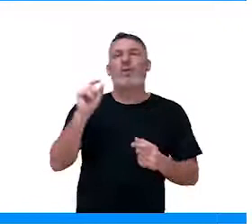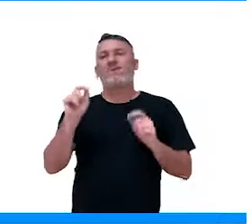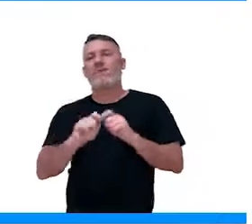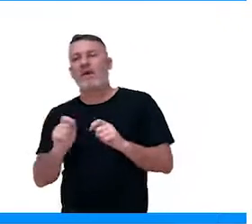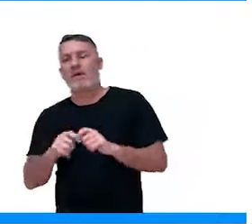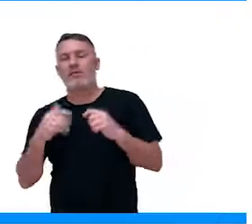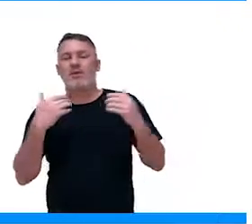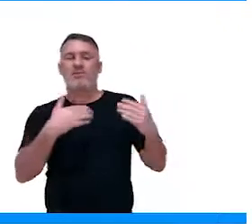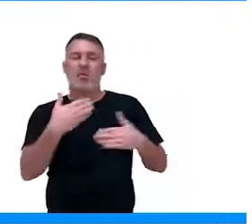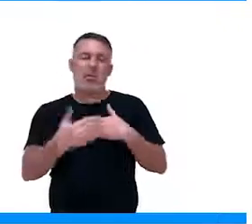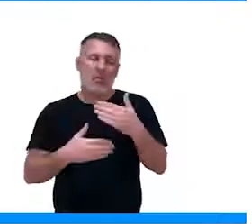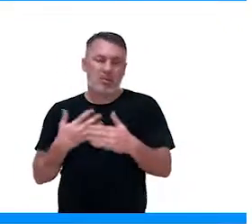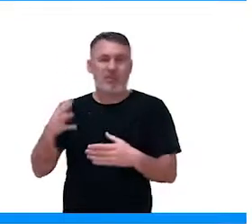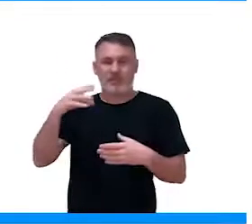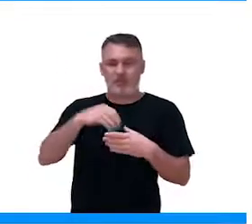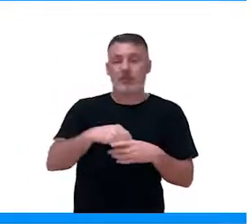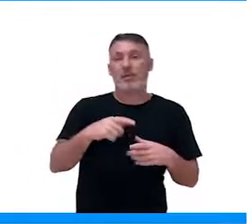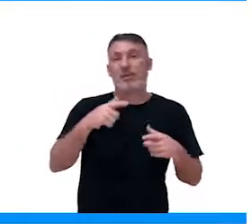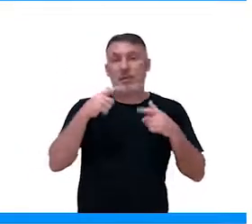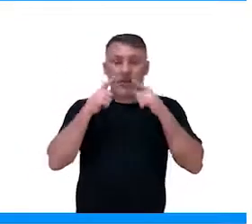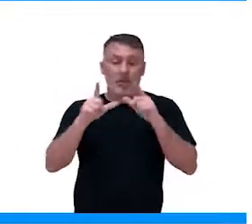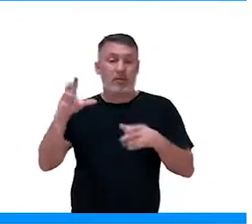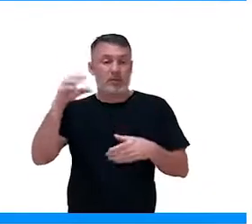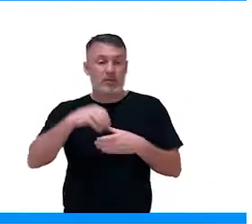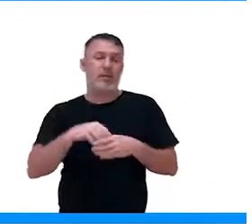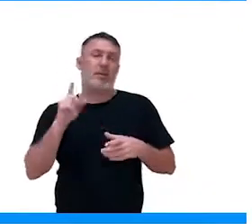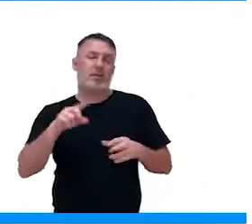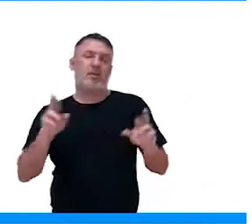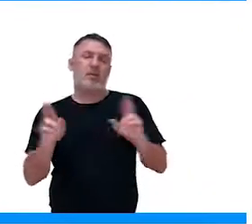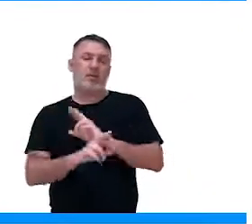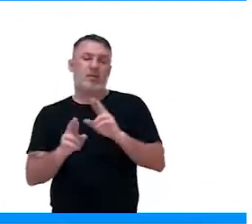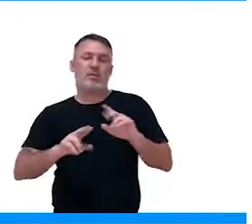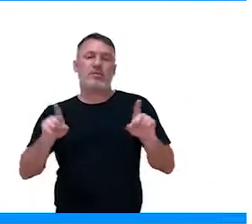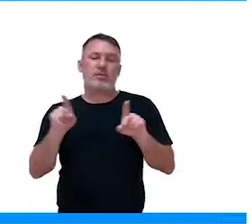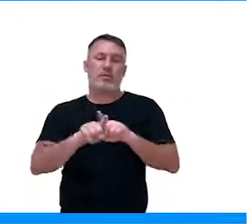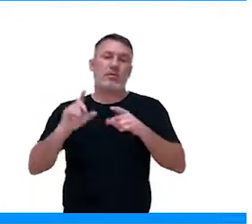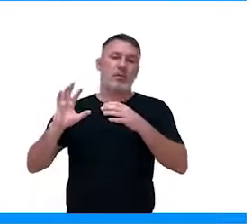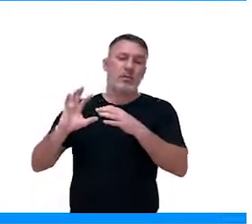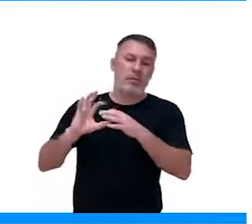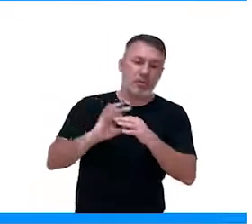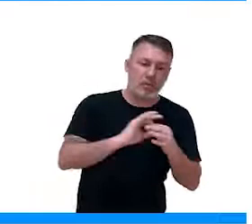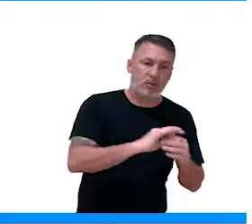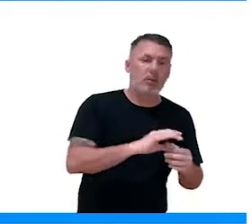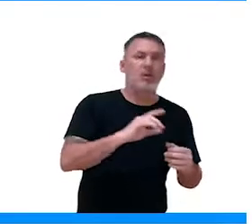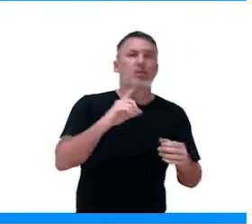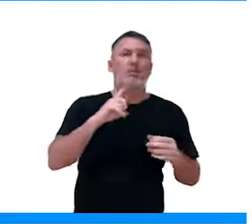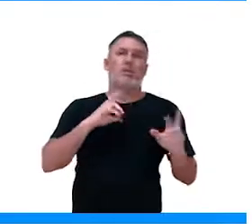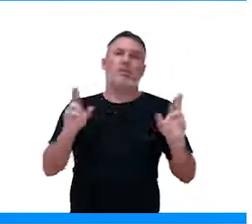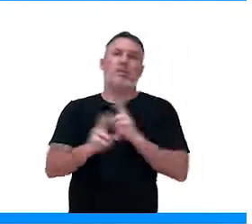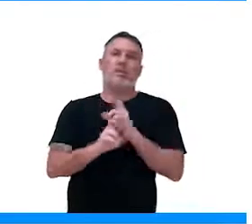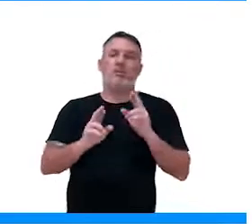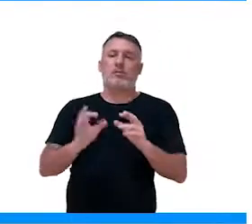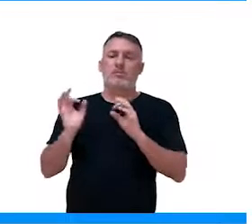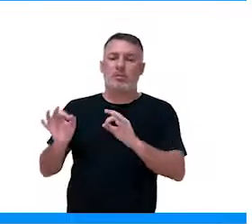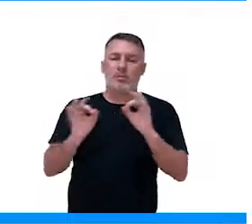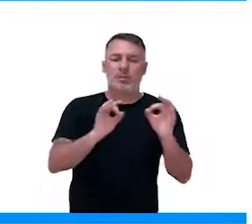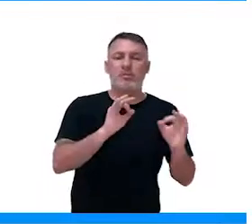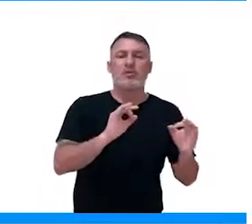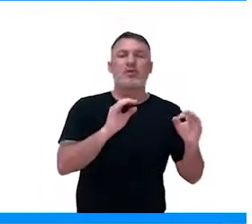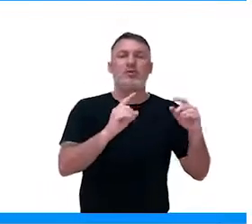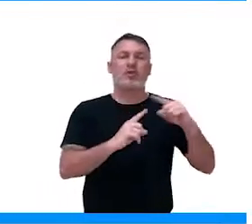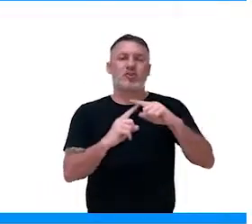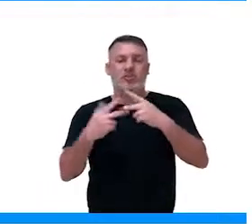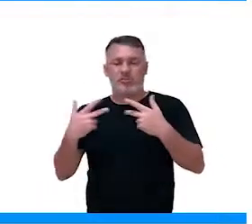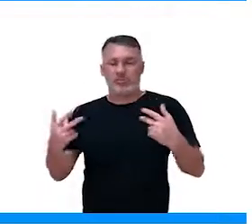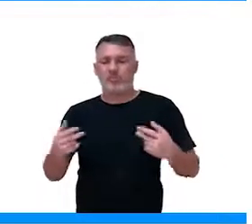segundou, o que eu faço, né? Então a linguagem também está relacionada a contextos que a gente relaciona para poder